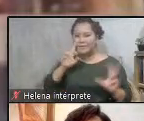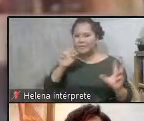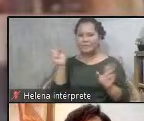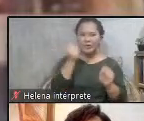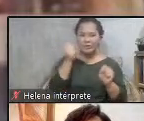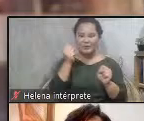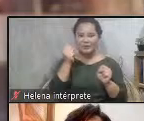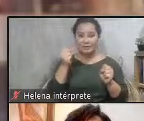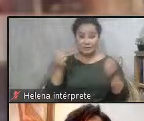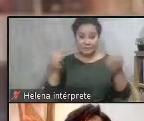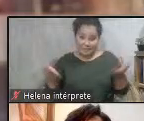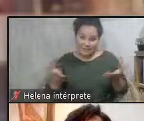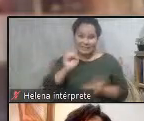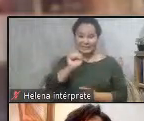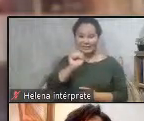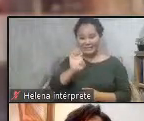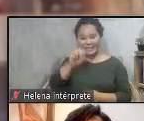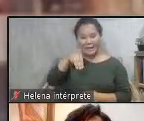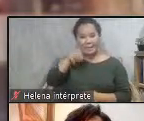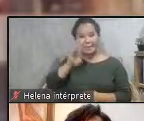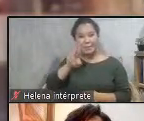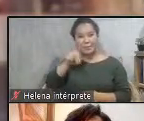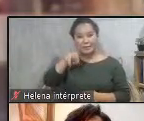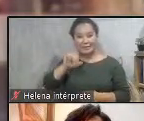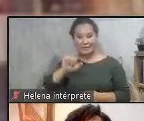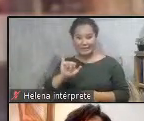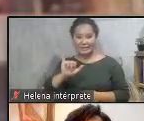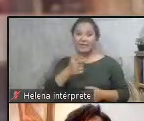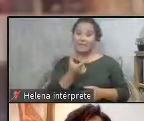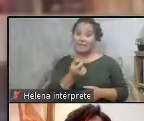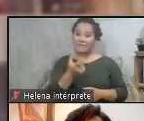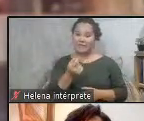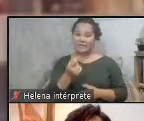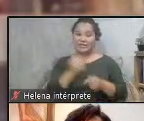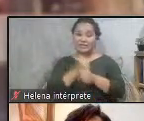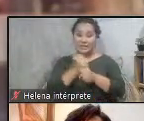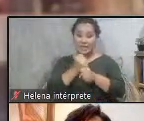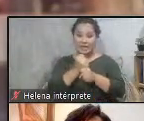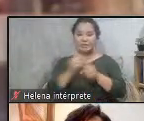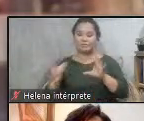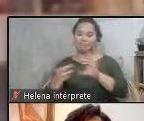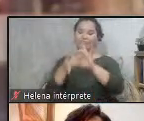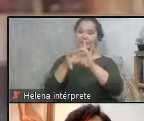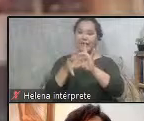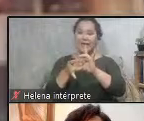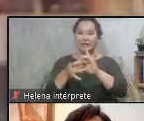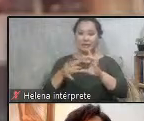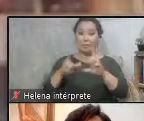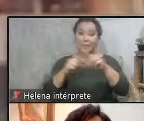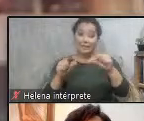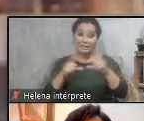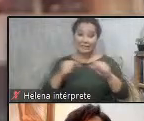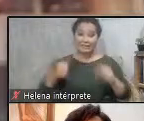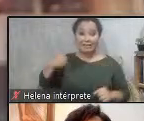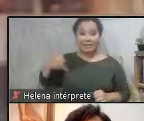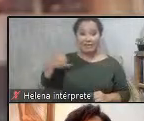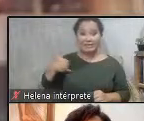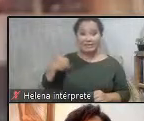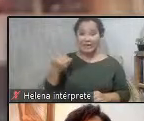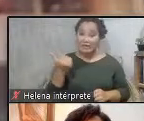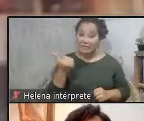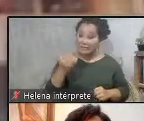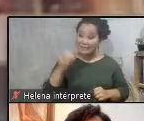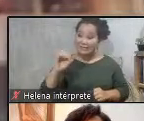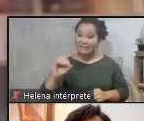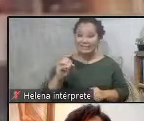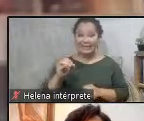conexões, está relacionado às comemorações dos 60 anos de Brasília e dos 20 anos da Semana Universitária, em